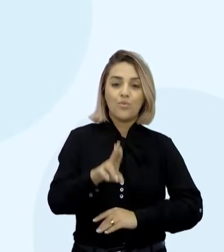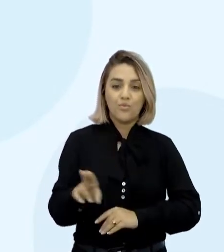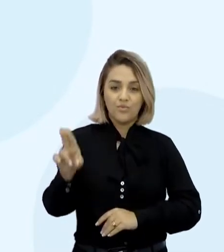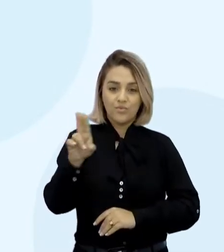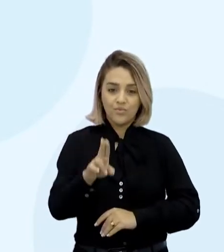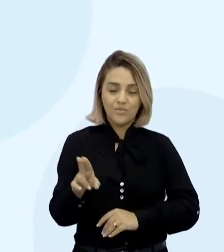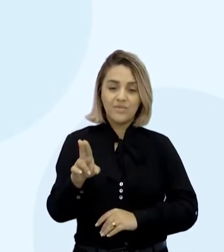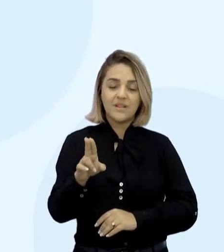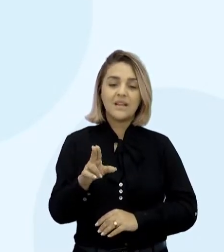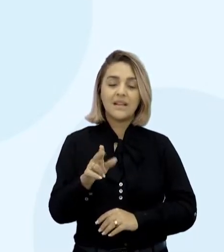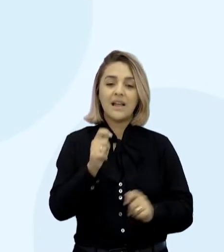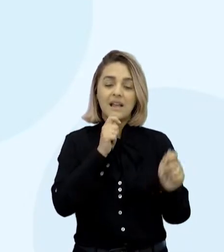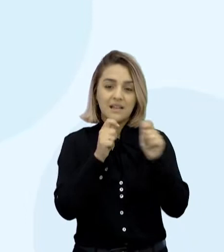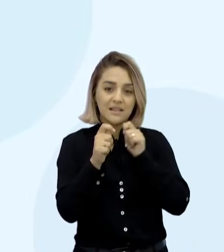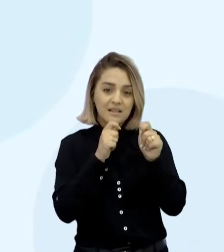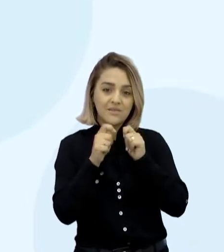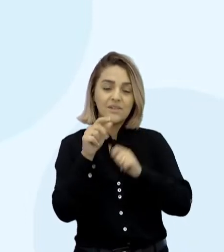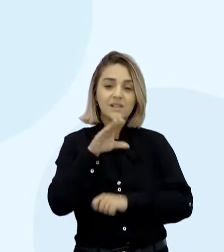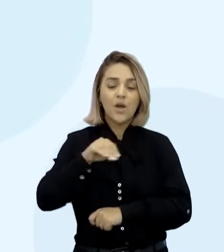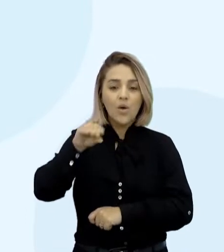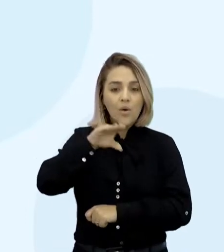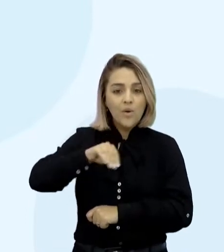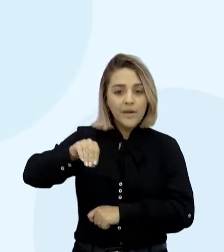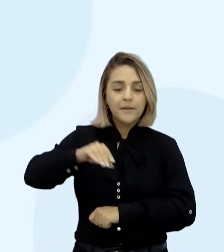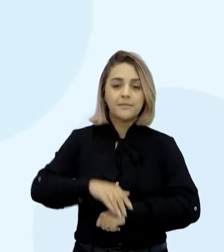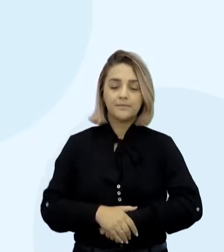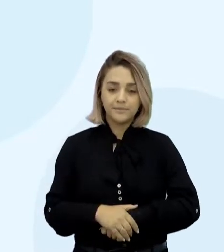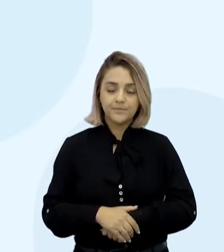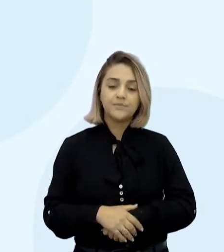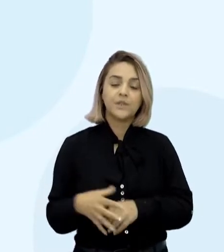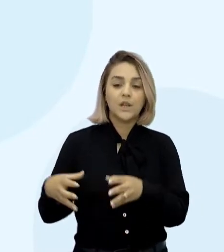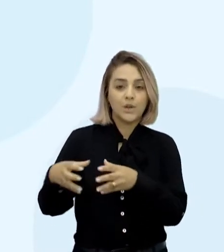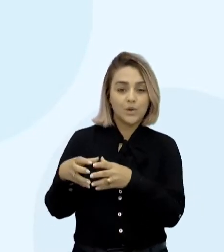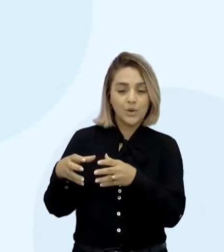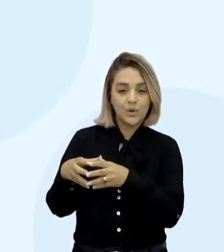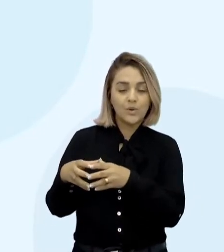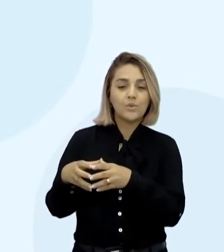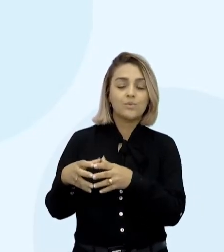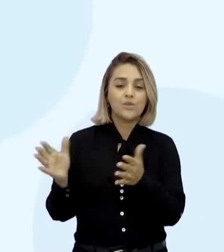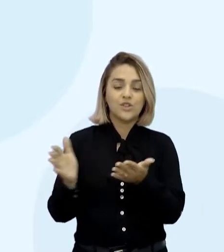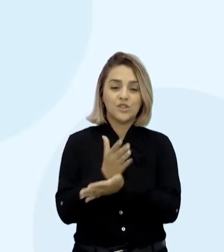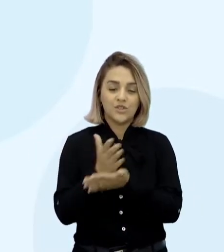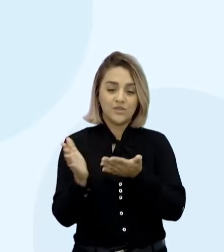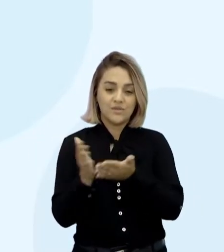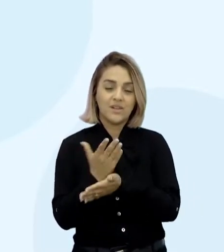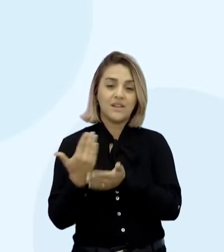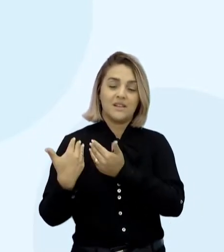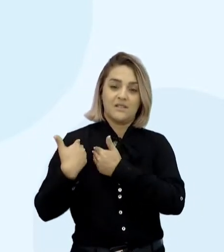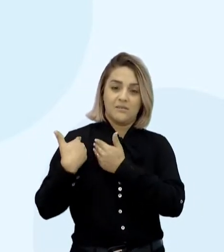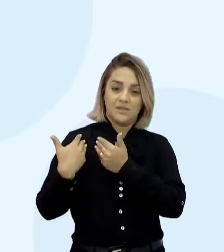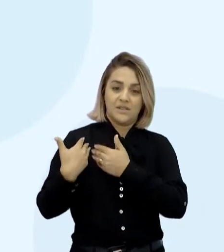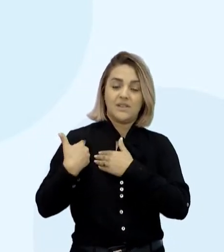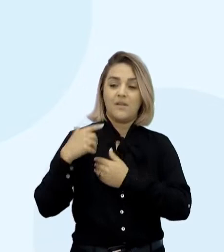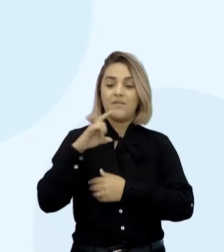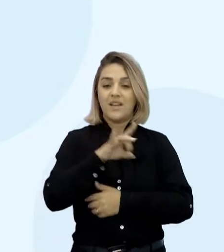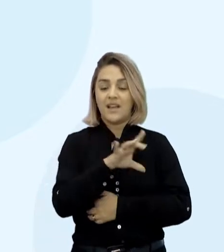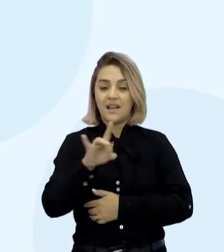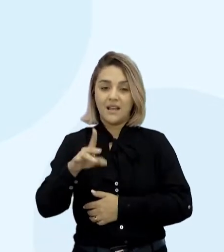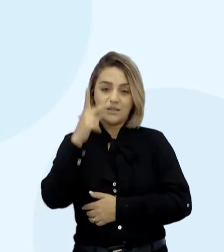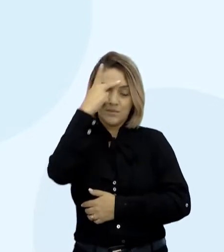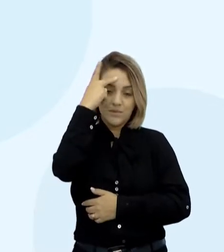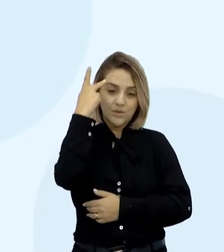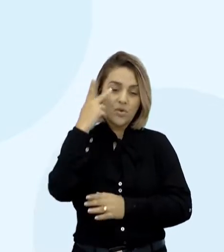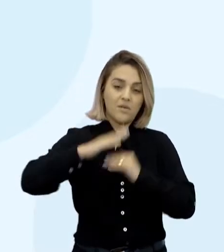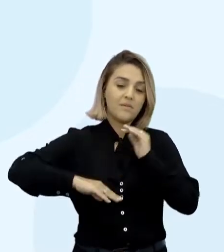entrevista oral. Siga as orientações. Em grupos, dividam as funções que cada integrante vai